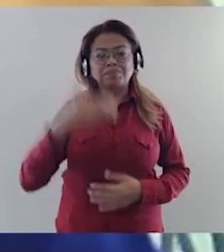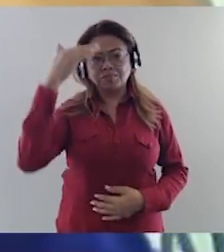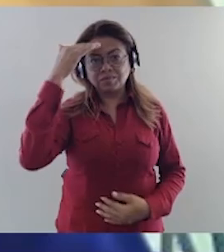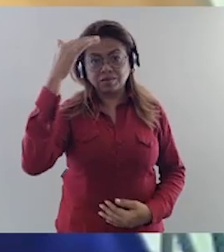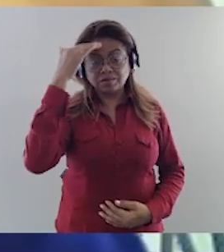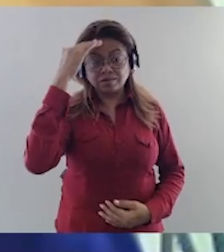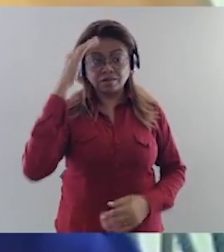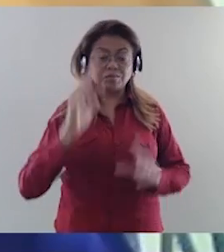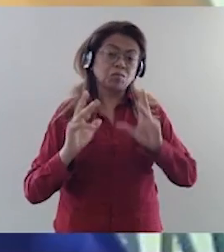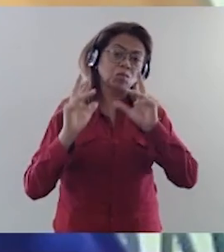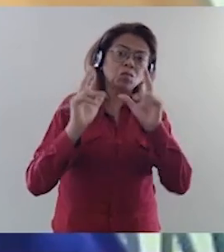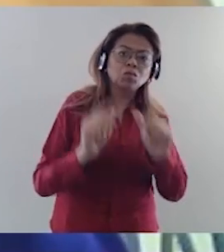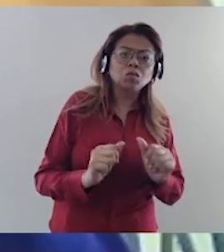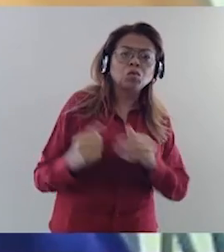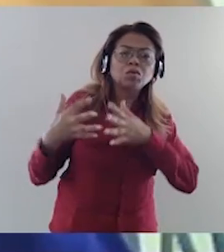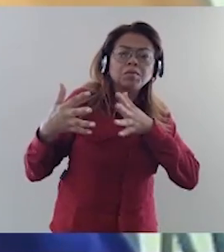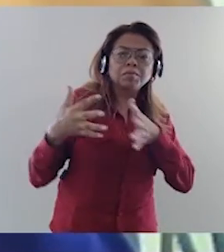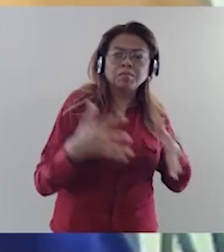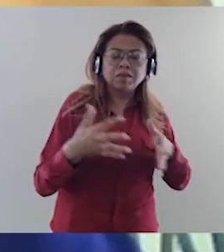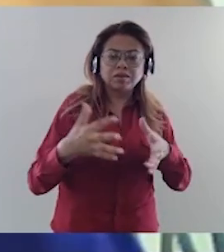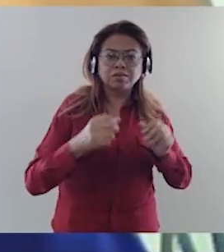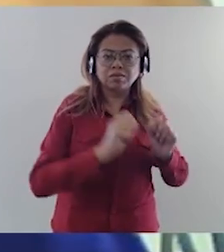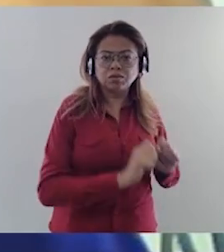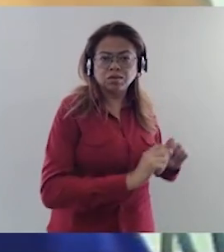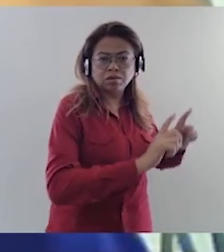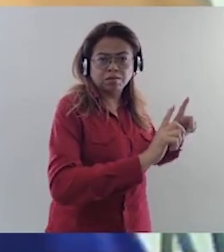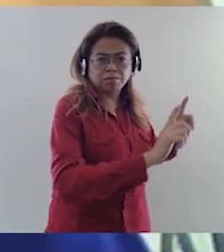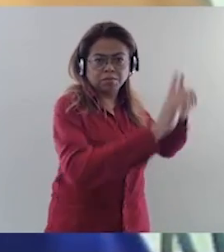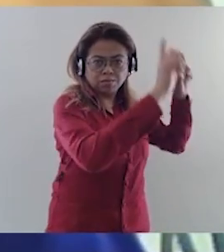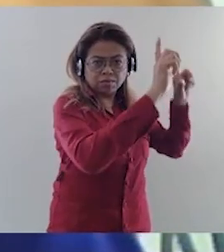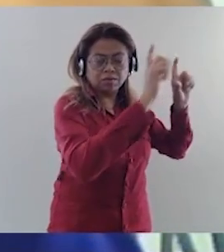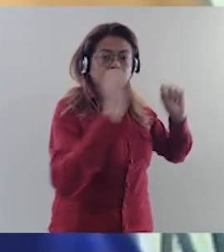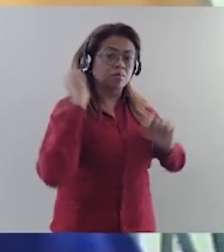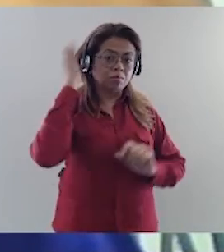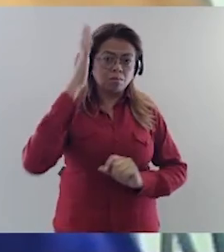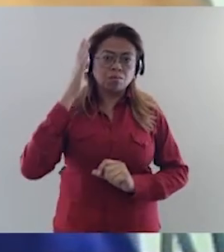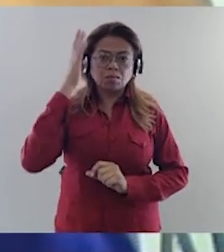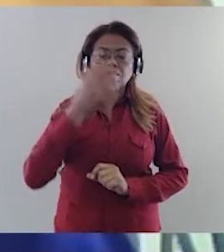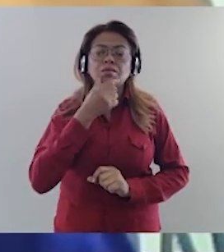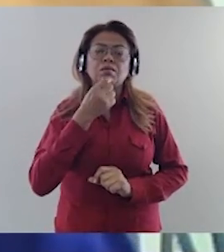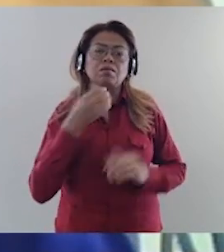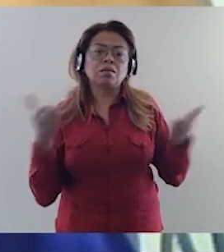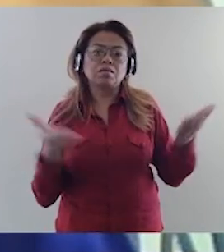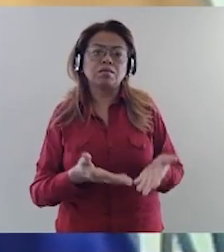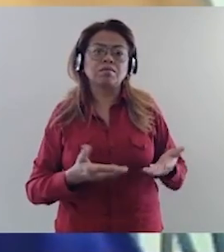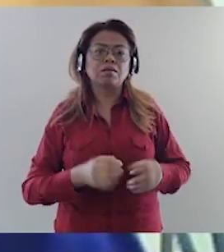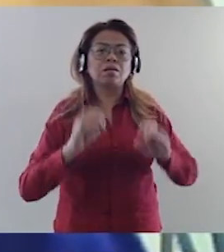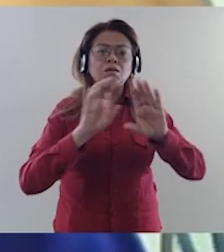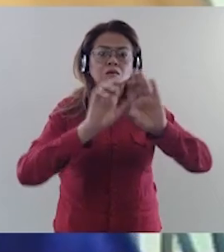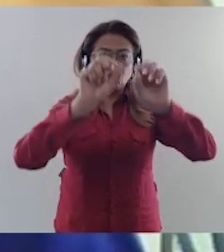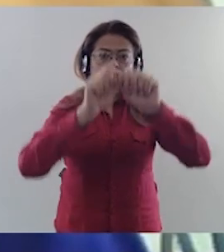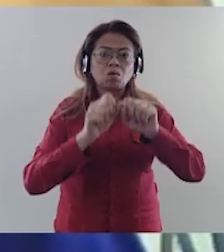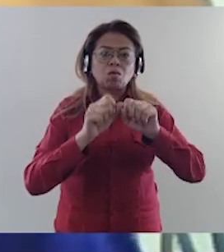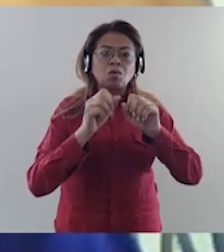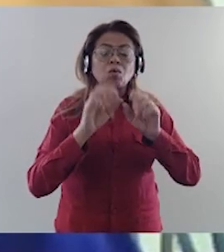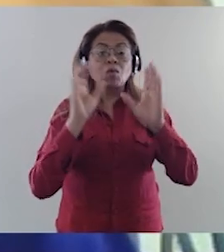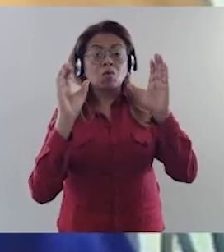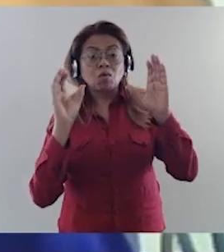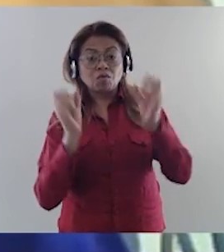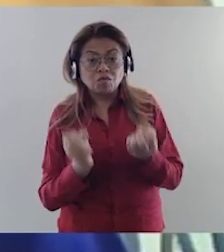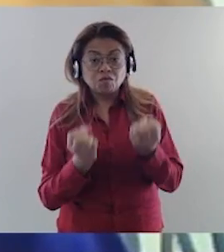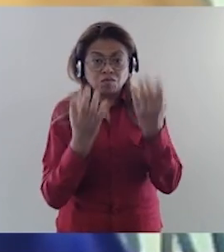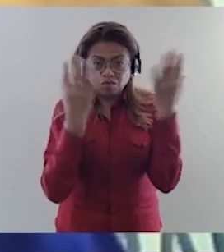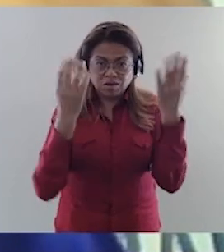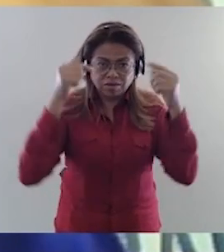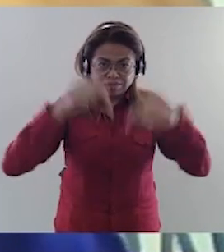Agradecemos as ilustres participações do palestrante desta conferência magna, professor catedrático